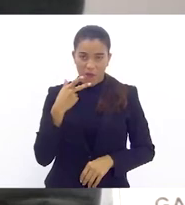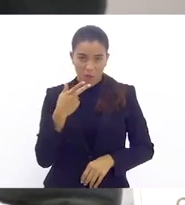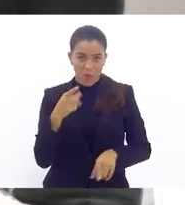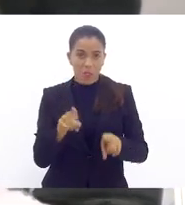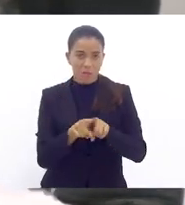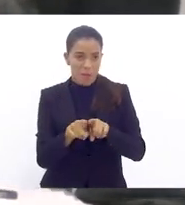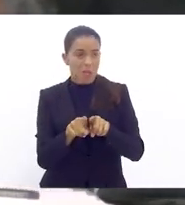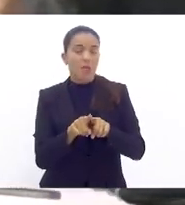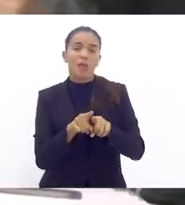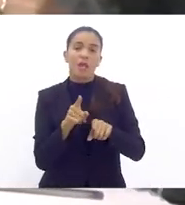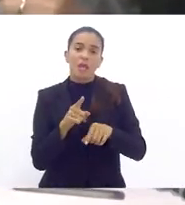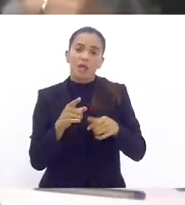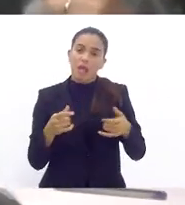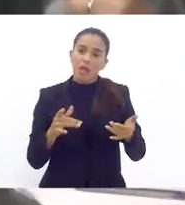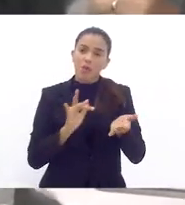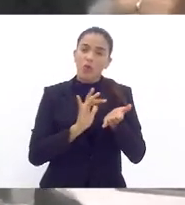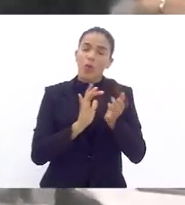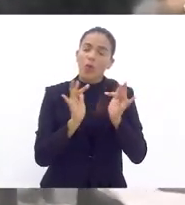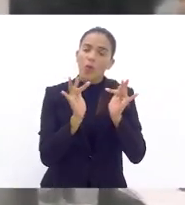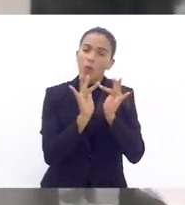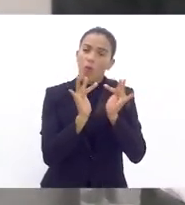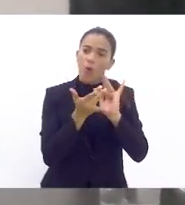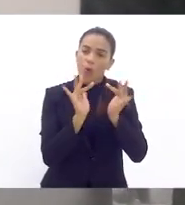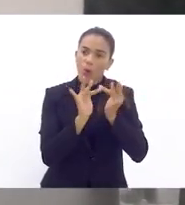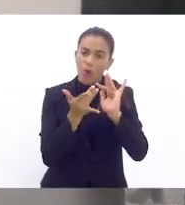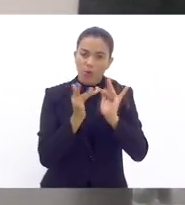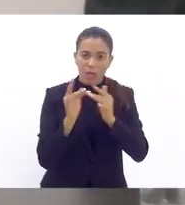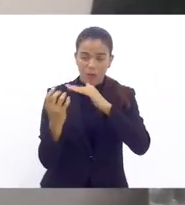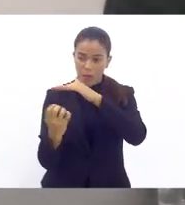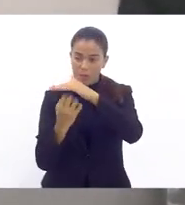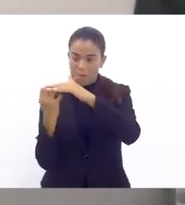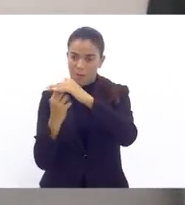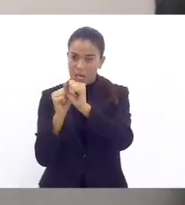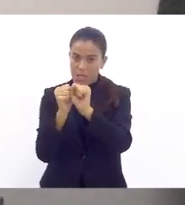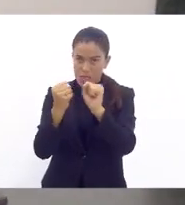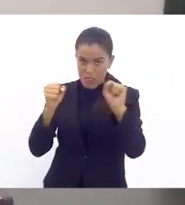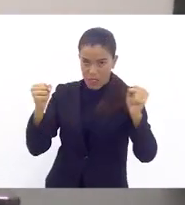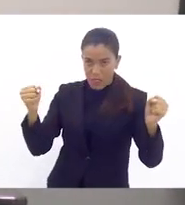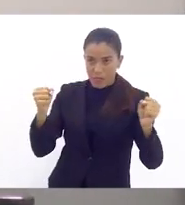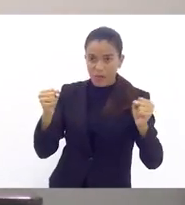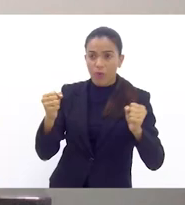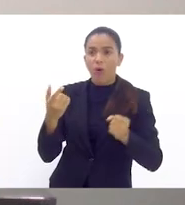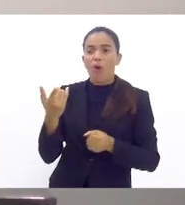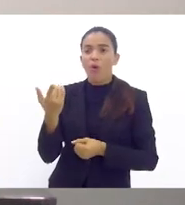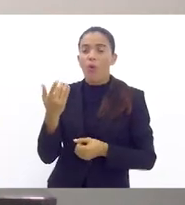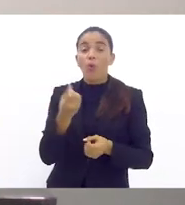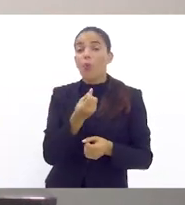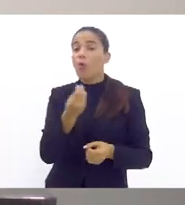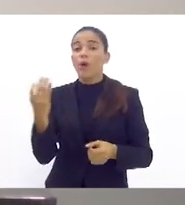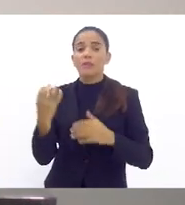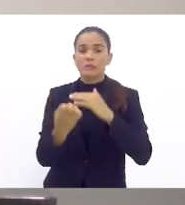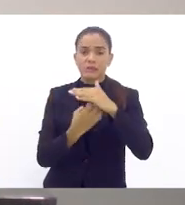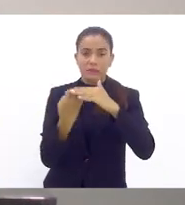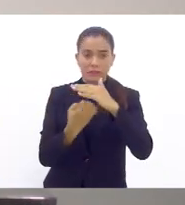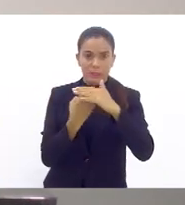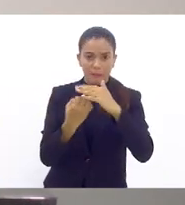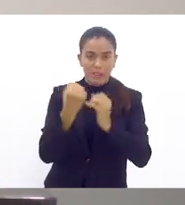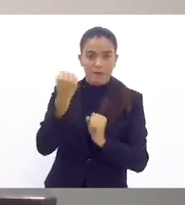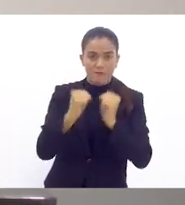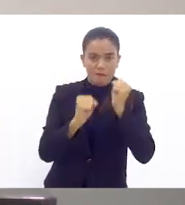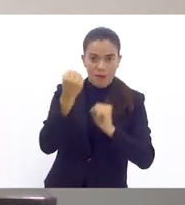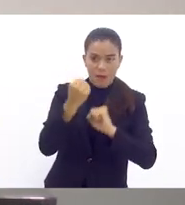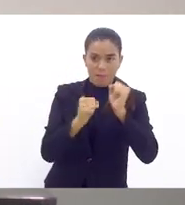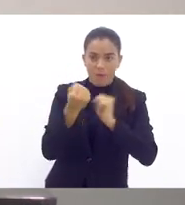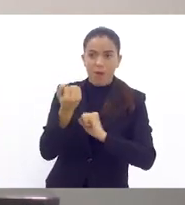grandes indústrias. Isso. E que as grandes indústrias também enviaram as amostras. Qual foi o resultado quantas empresas foram consultadas e qual